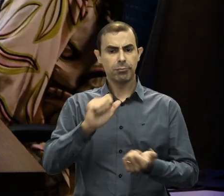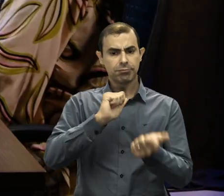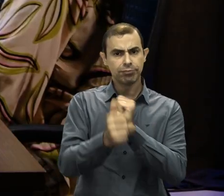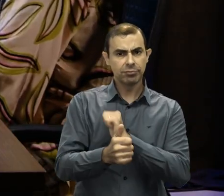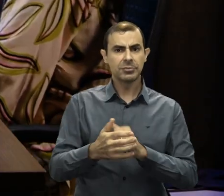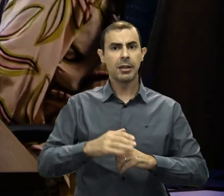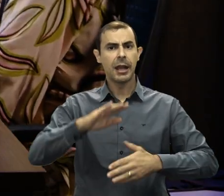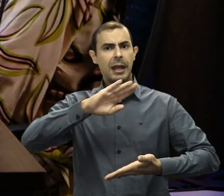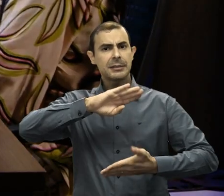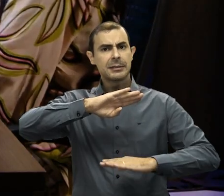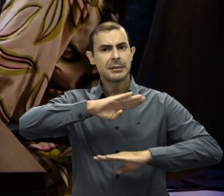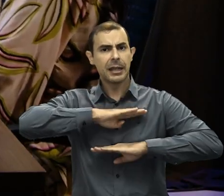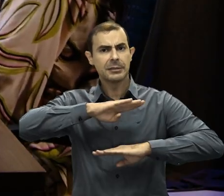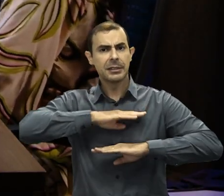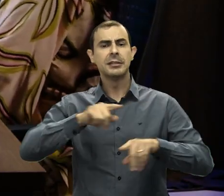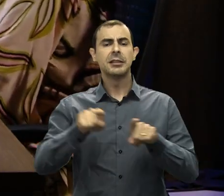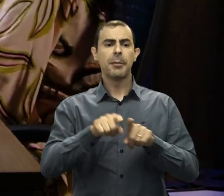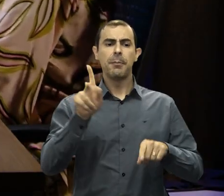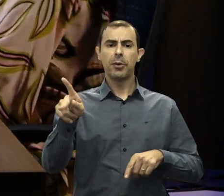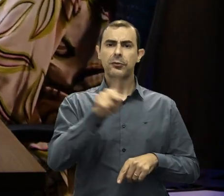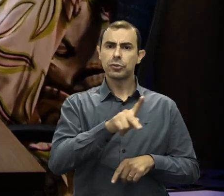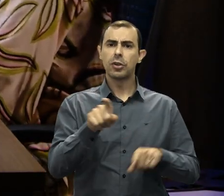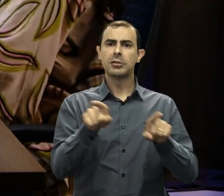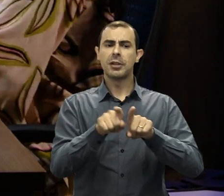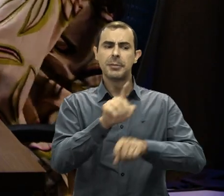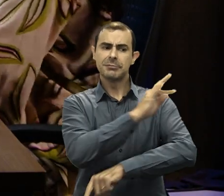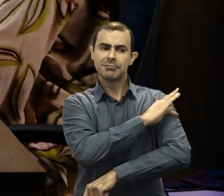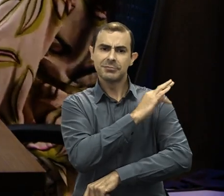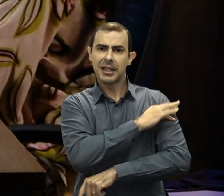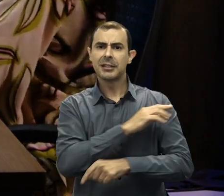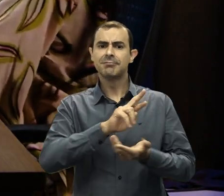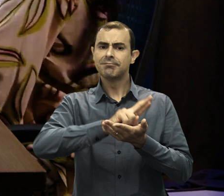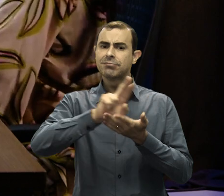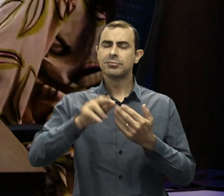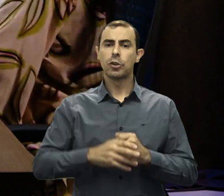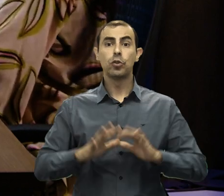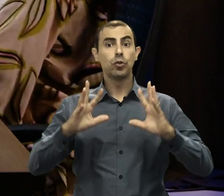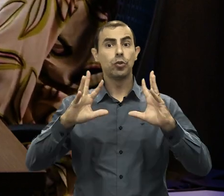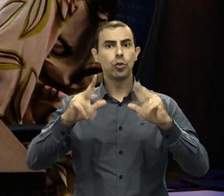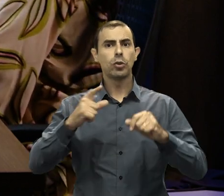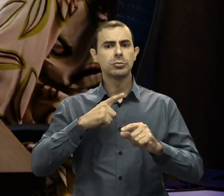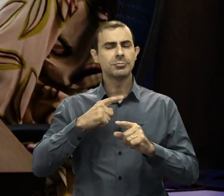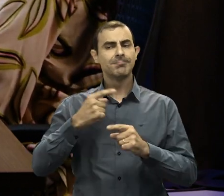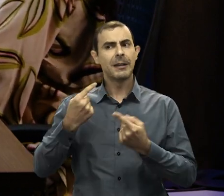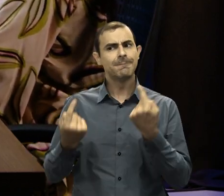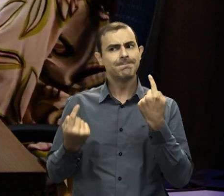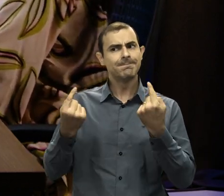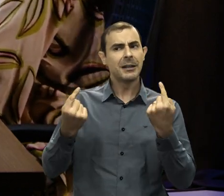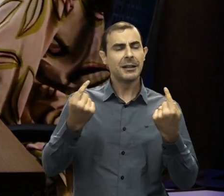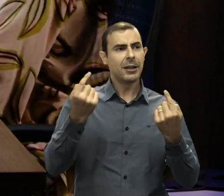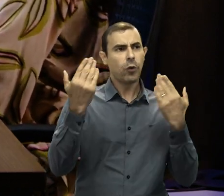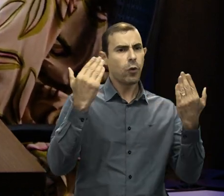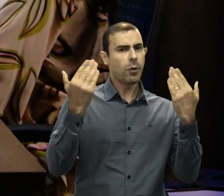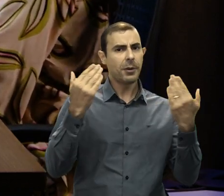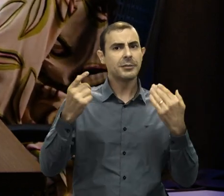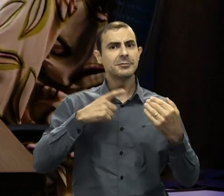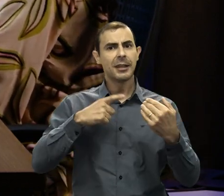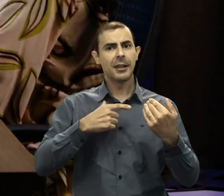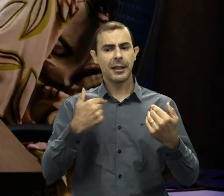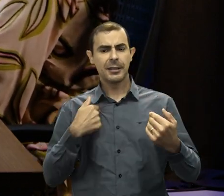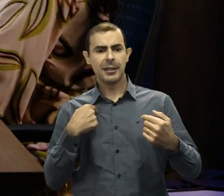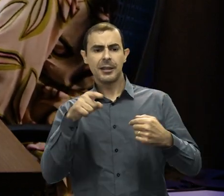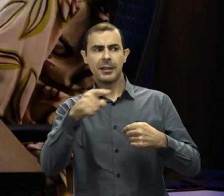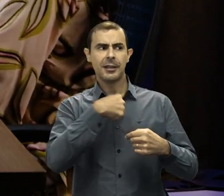do treinador, do empresário. Então, eu passei por todas as etapas. De um lado da mesa, do outro lado da mesa. Então, isso é